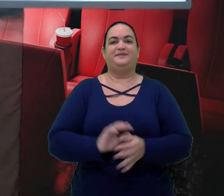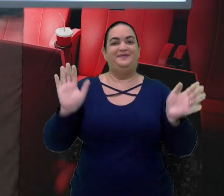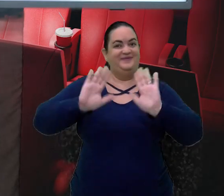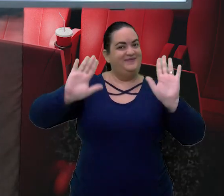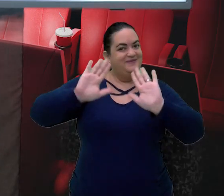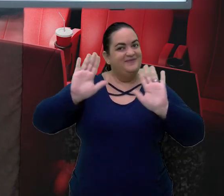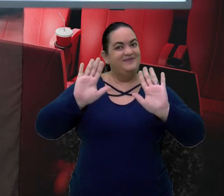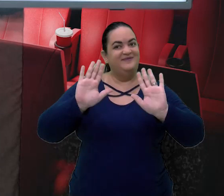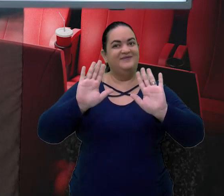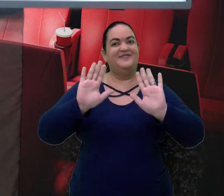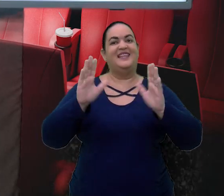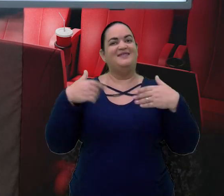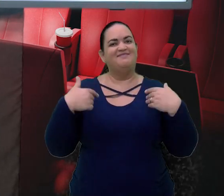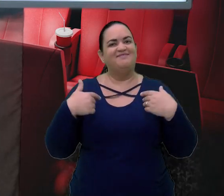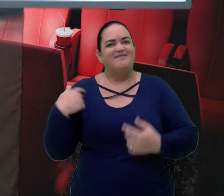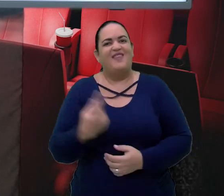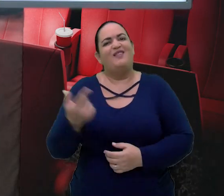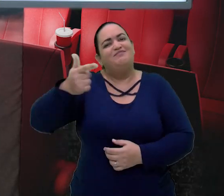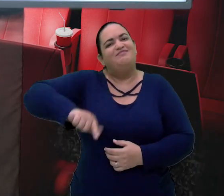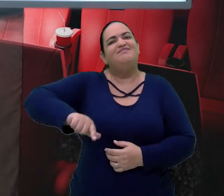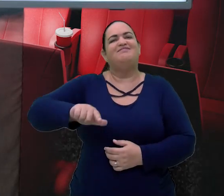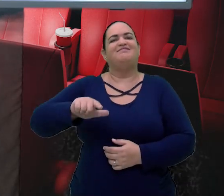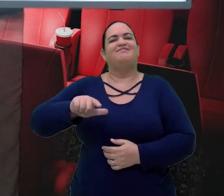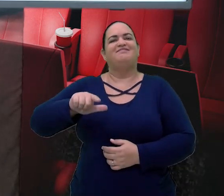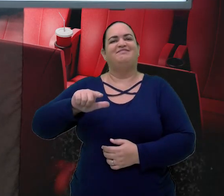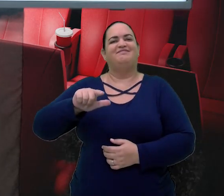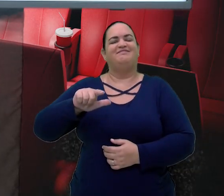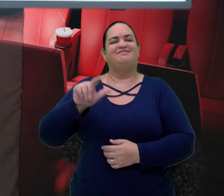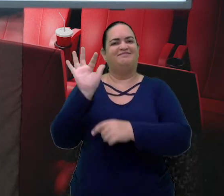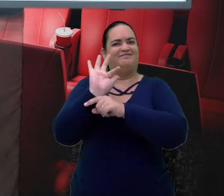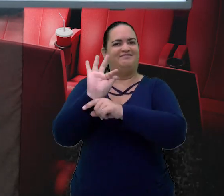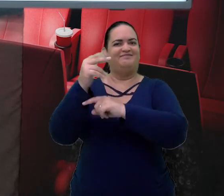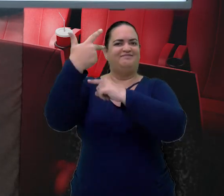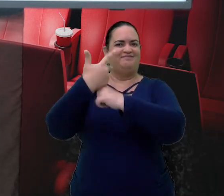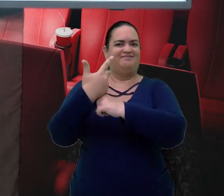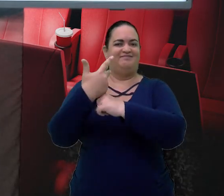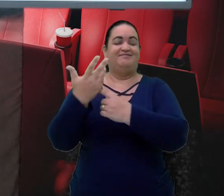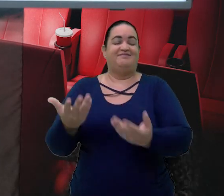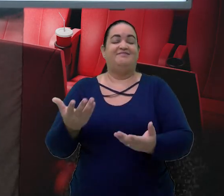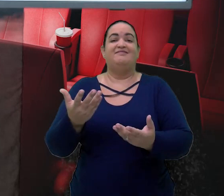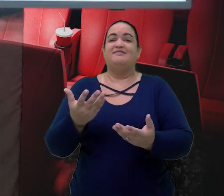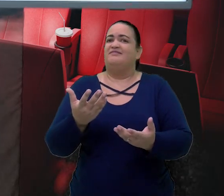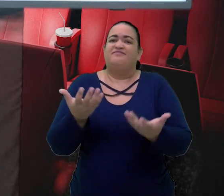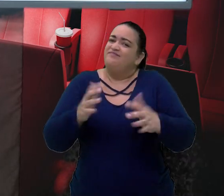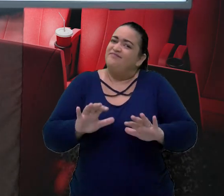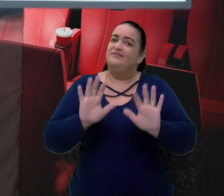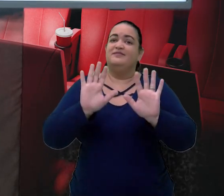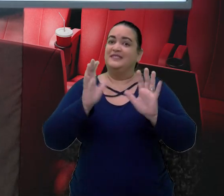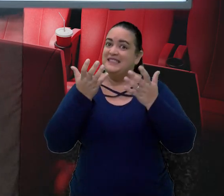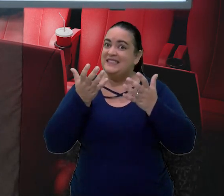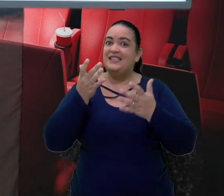Olá, estamos mais uma vez aqui. Infelizmente, diante das telinhas. Não era isso que nós queríamos, né? Queríamos, de